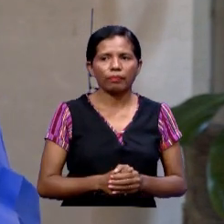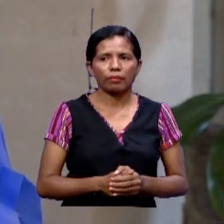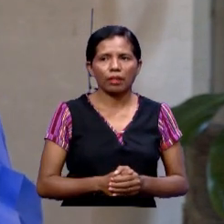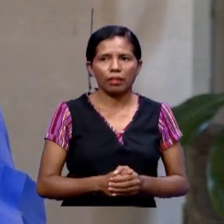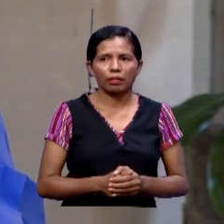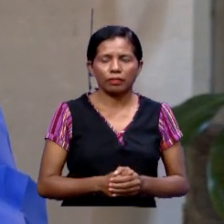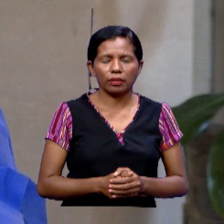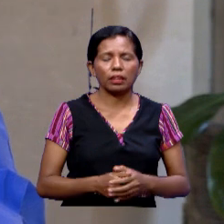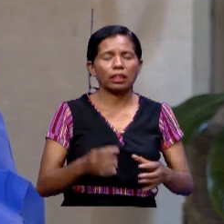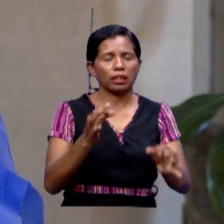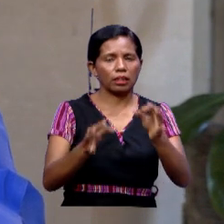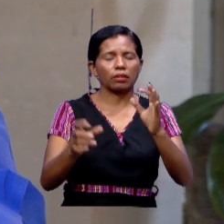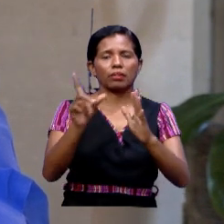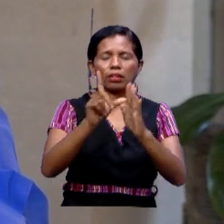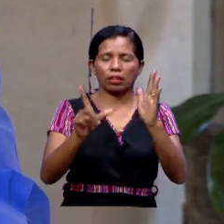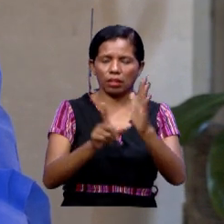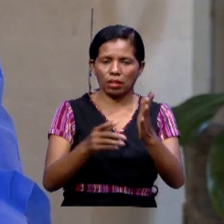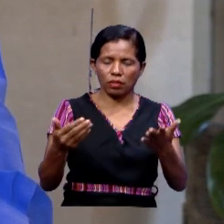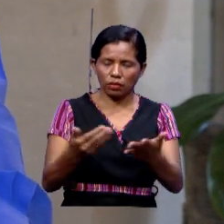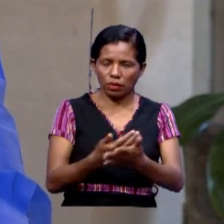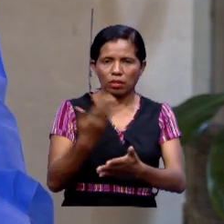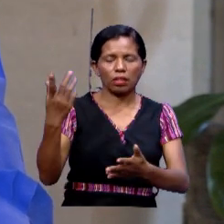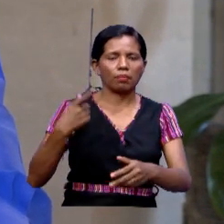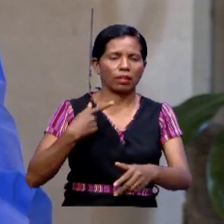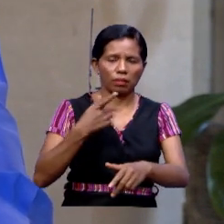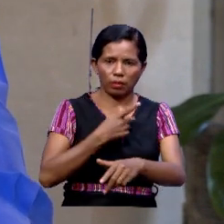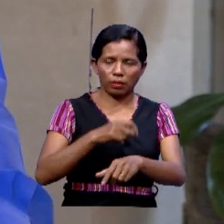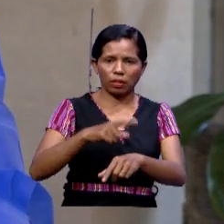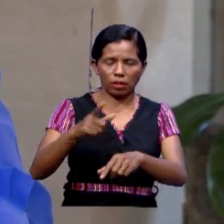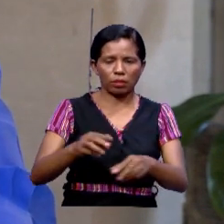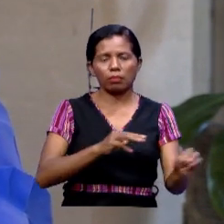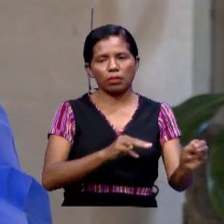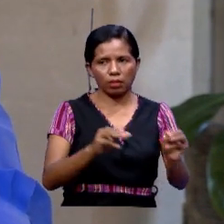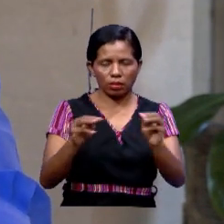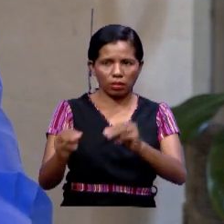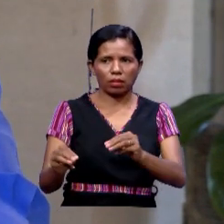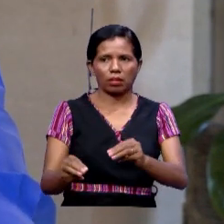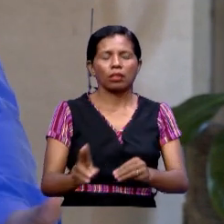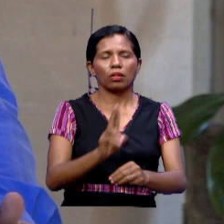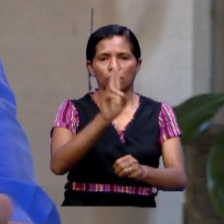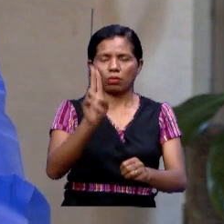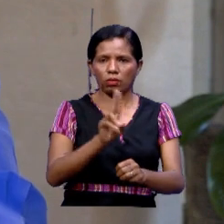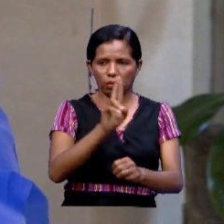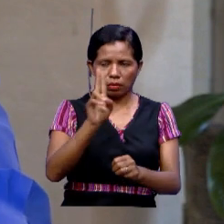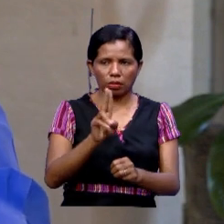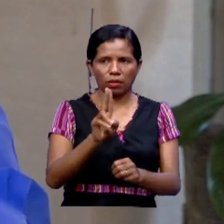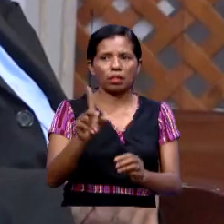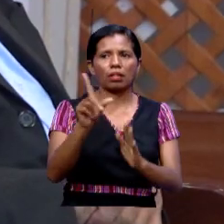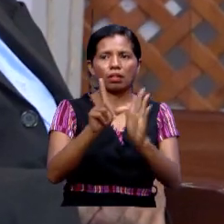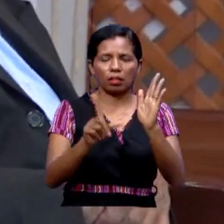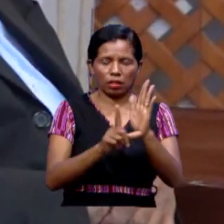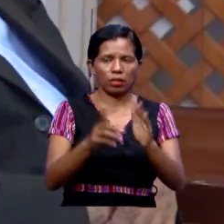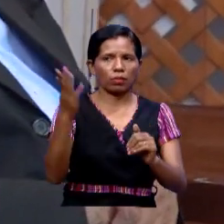se lei fon il Parlamento che si arredano a tua trasa falli, então de gliu usa lei